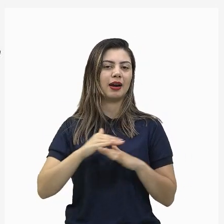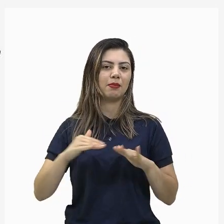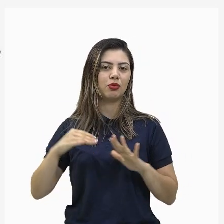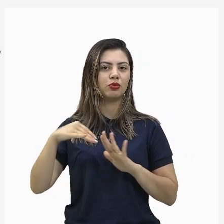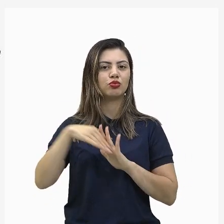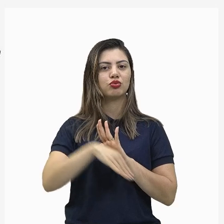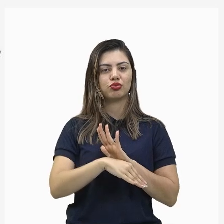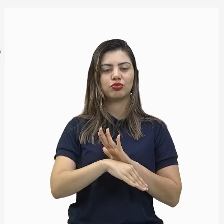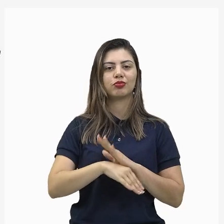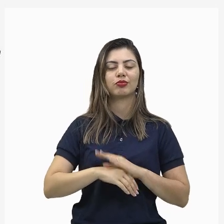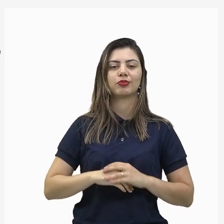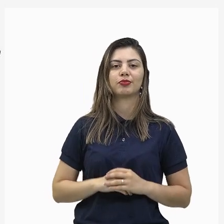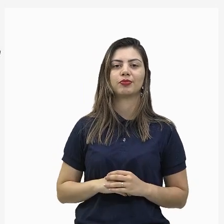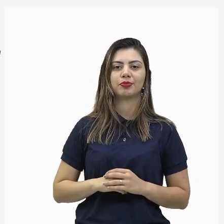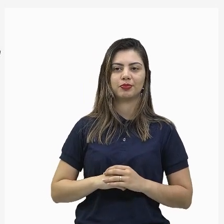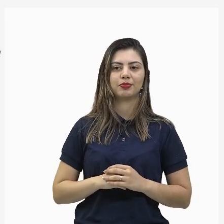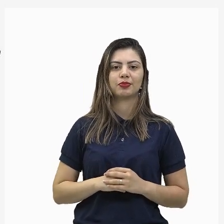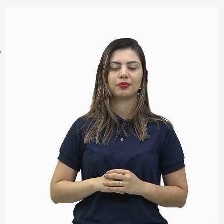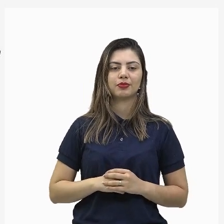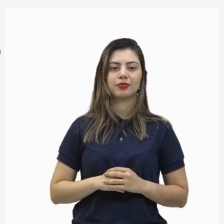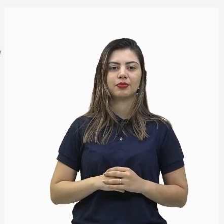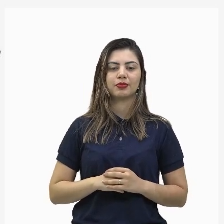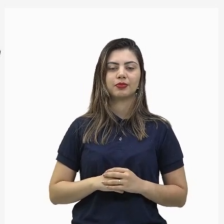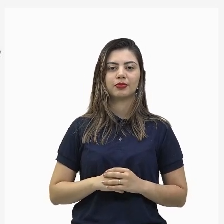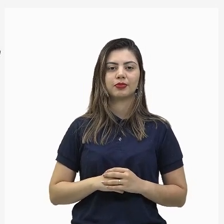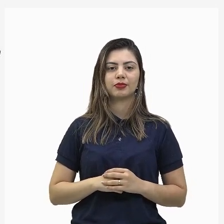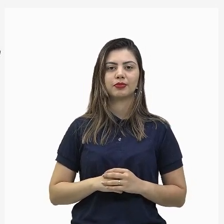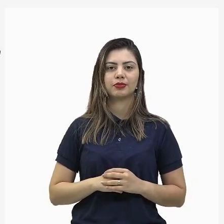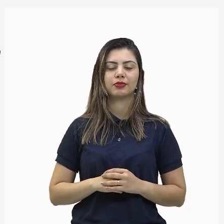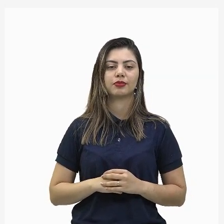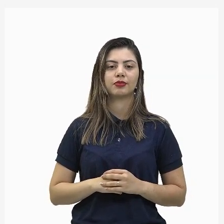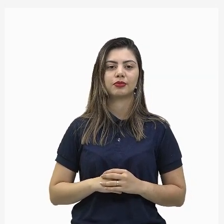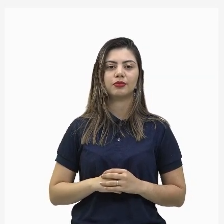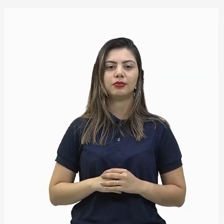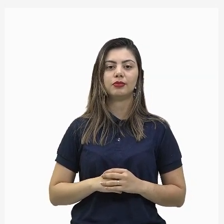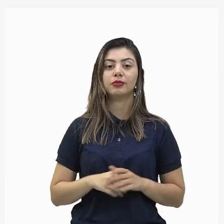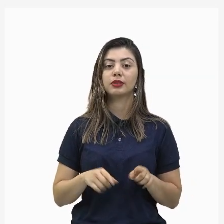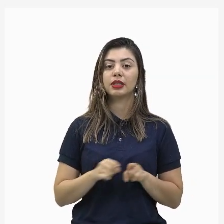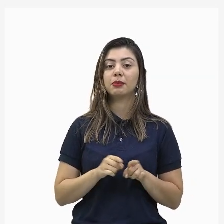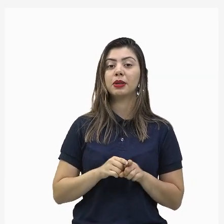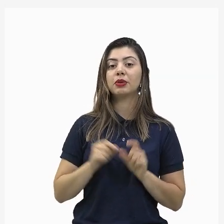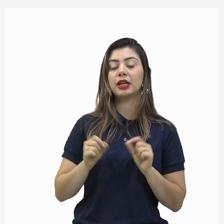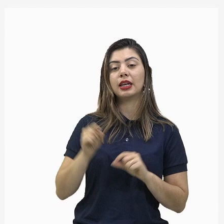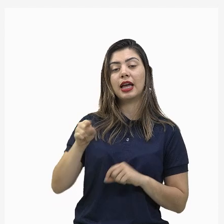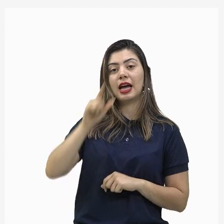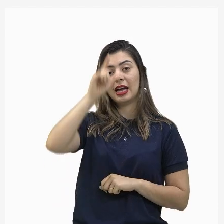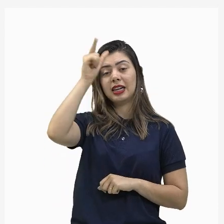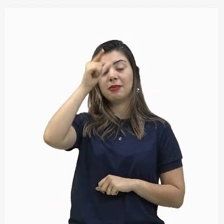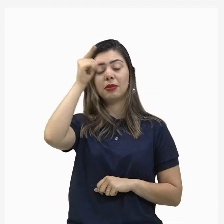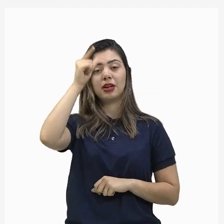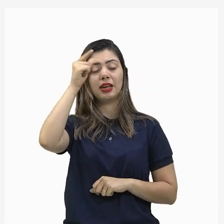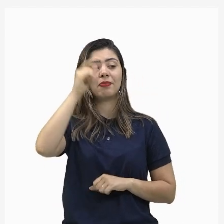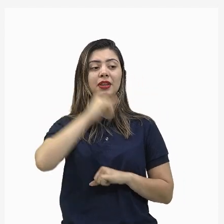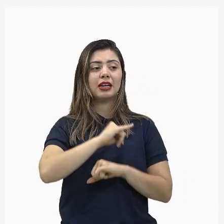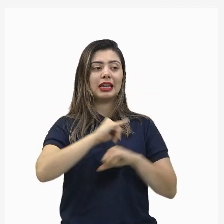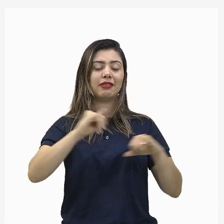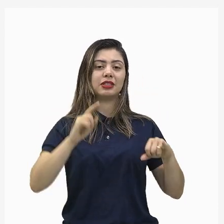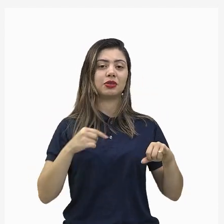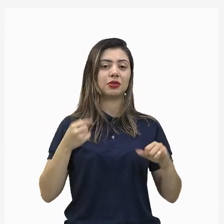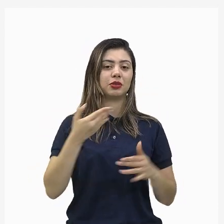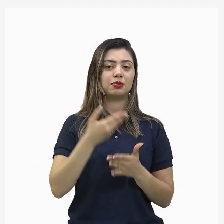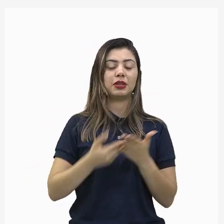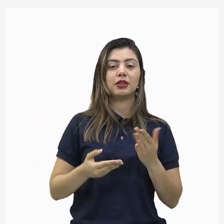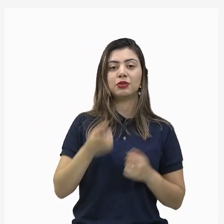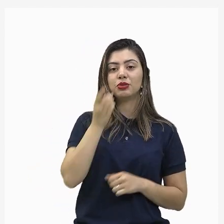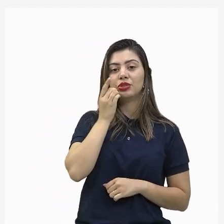Império Alemão, tá certo? Temos então aí a rendição da Alemanha em 11 de